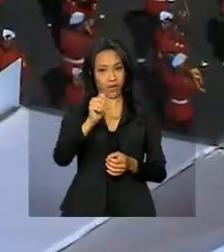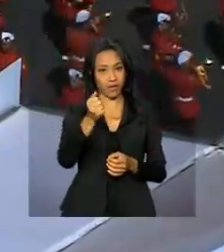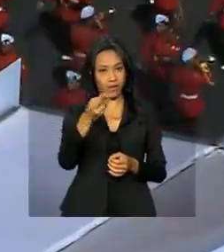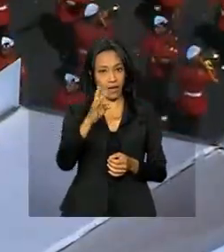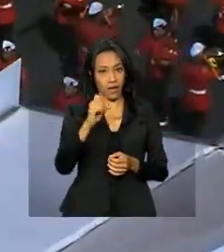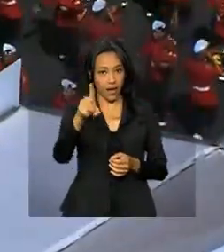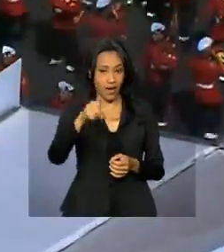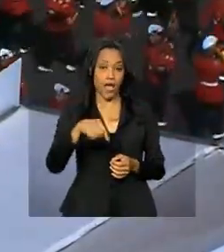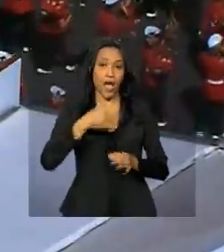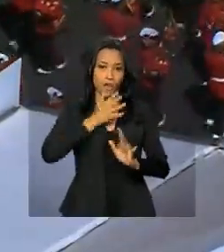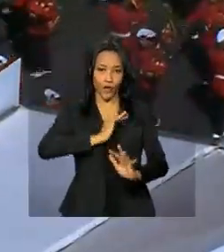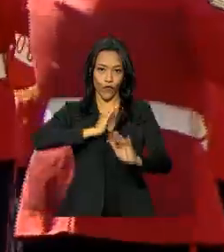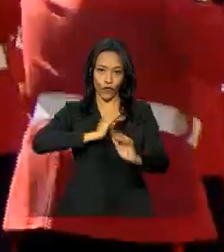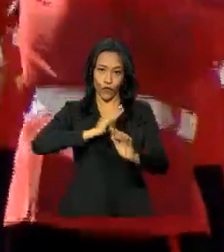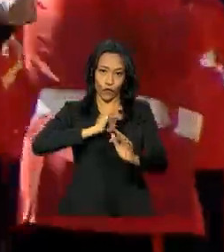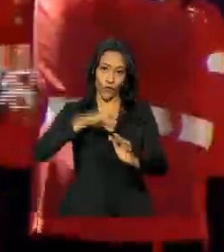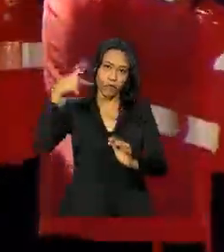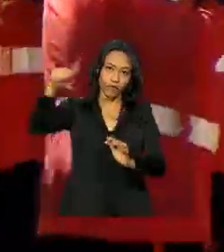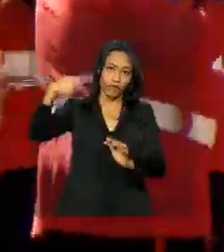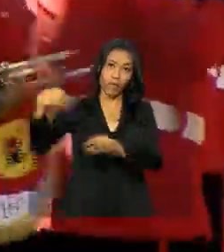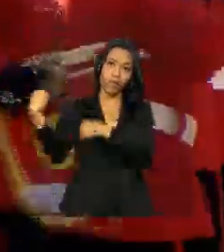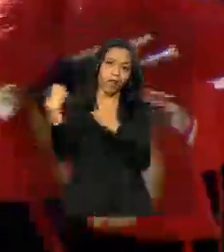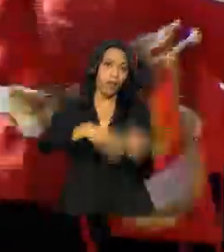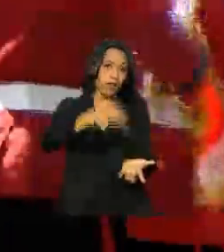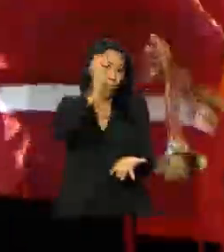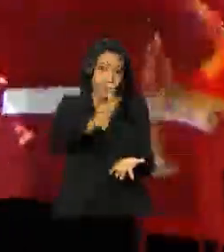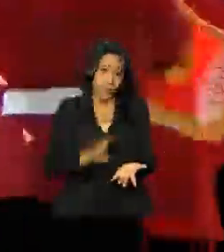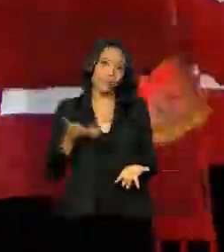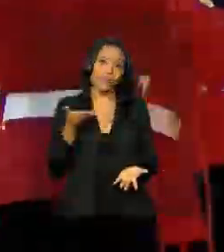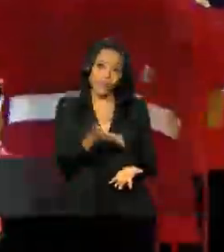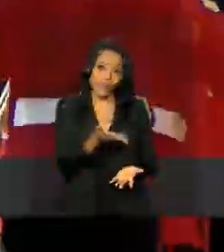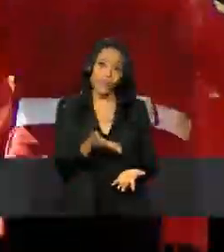essas gaitas de folha, as 16 gaitas de folha, para a Marinha do Brasil.